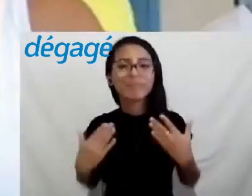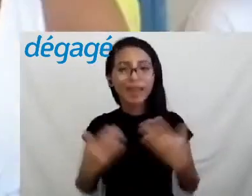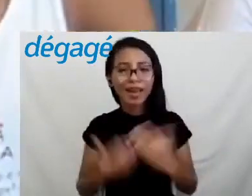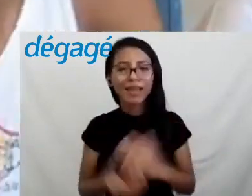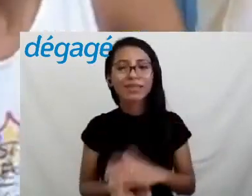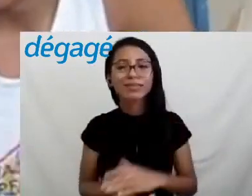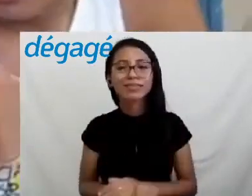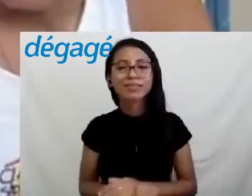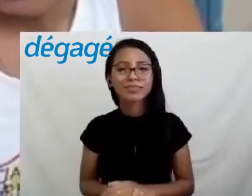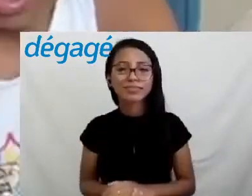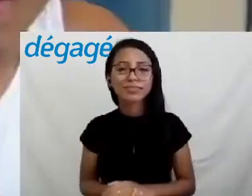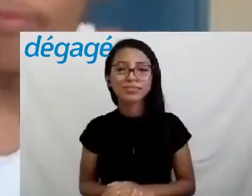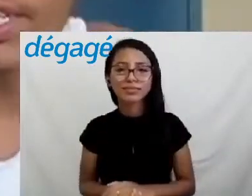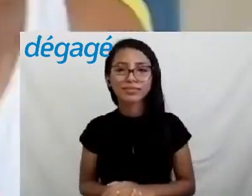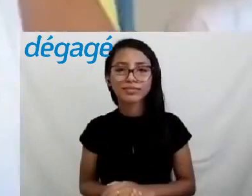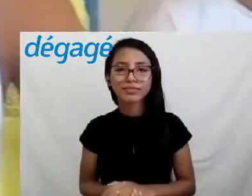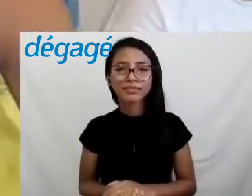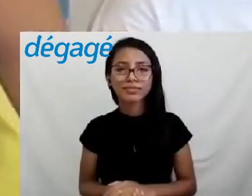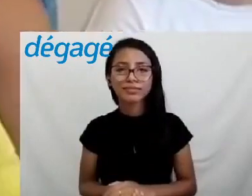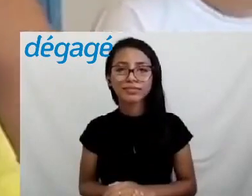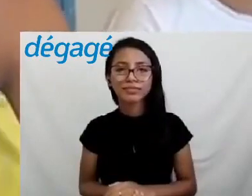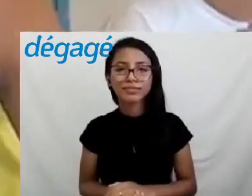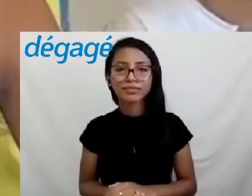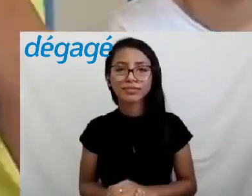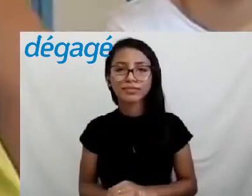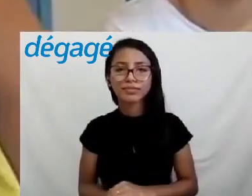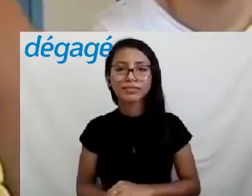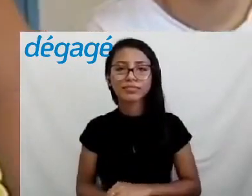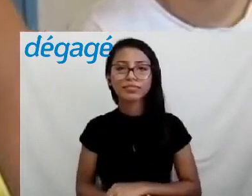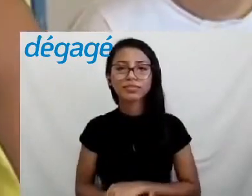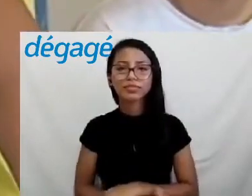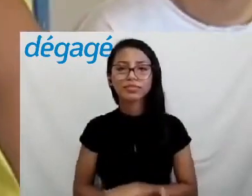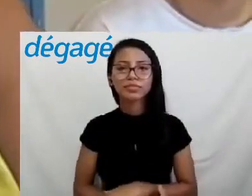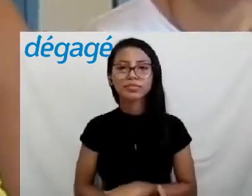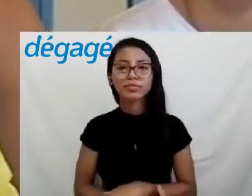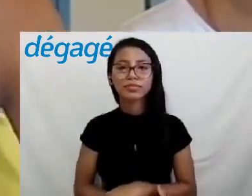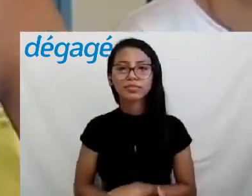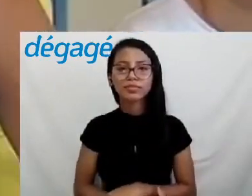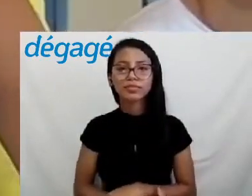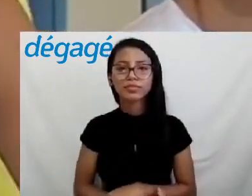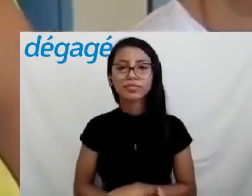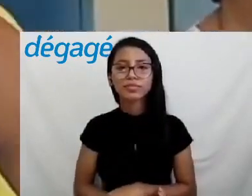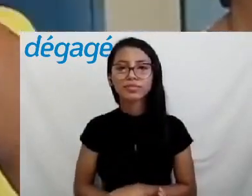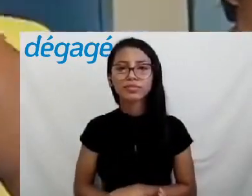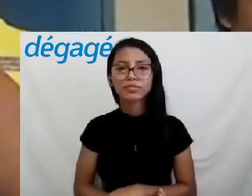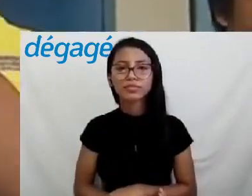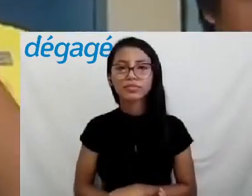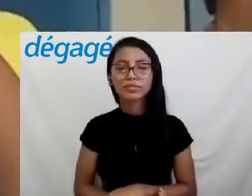pouco, o que vai acontecer daqui a pouco e amanhã.